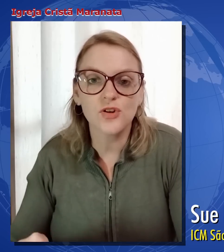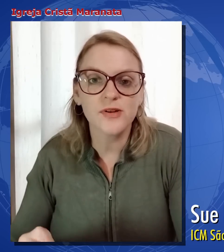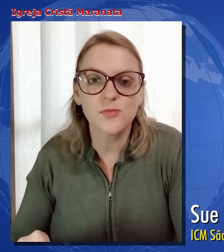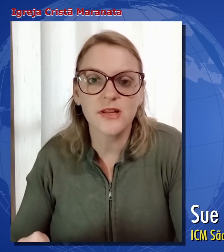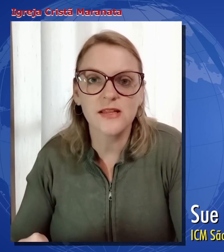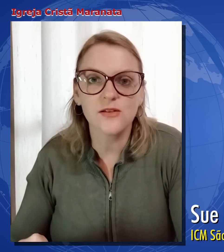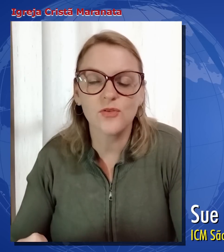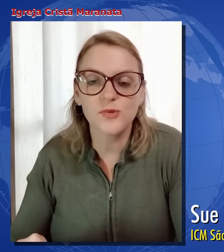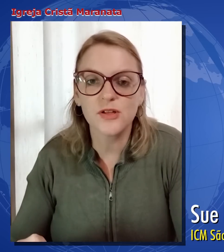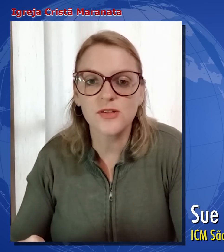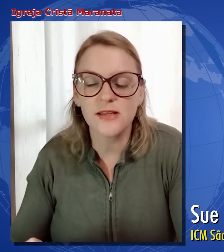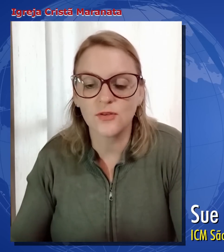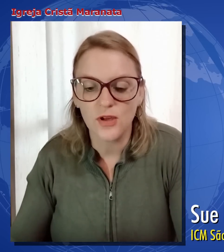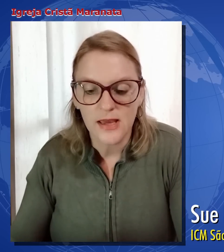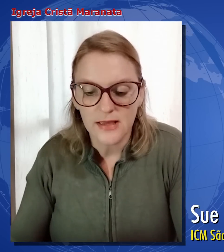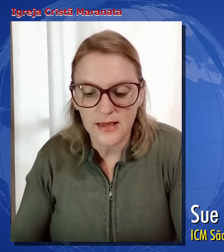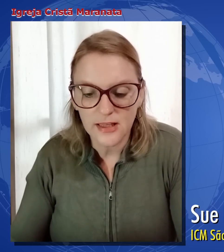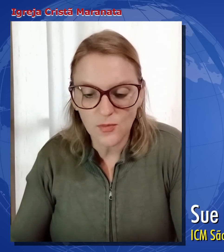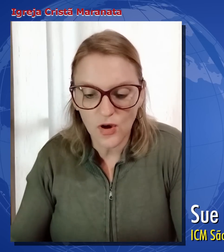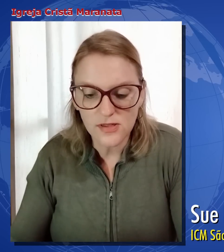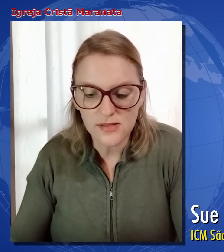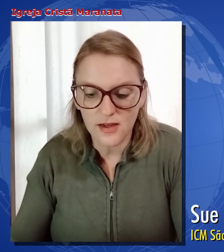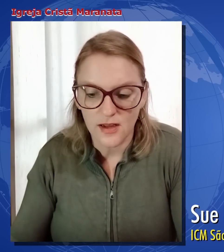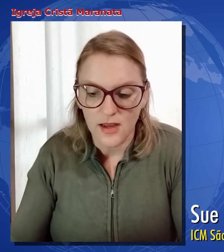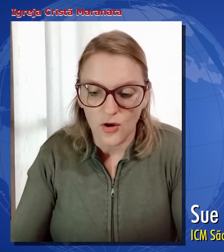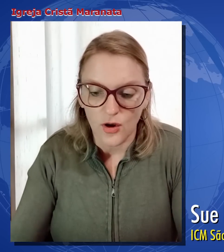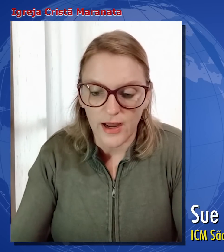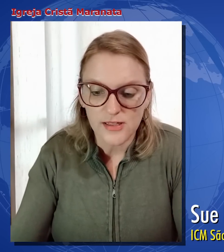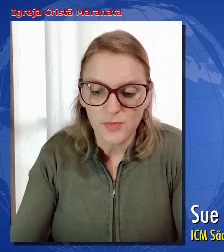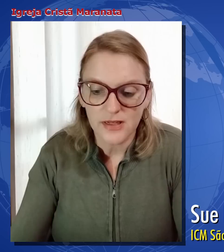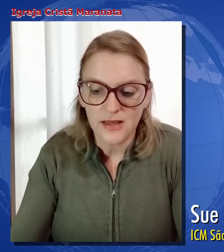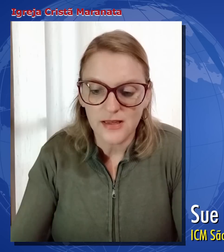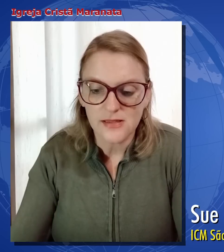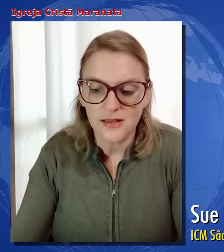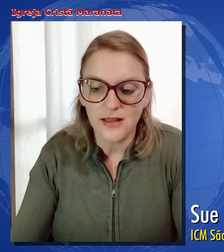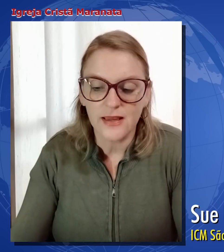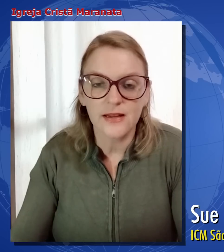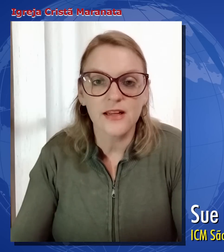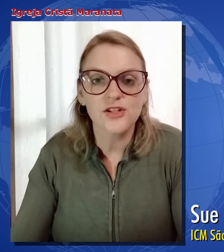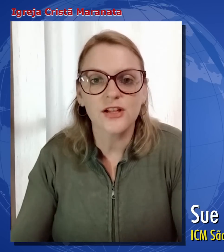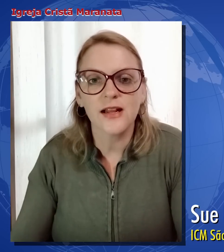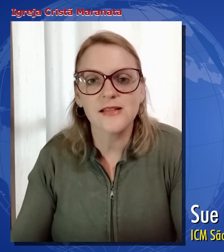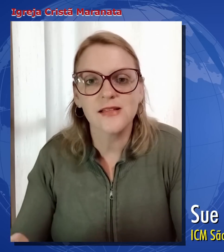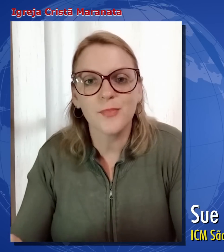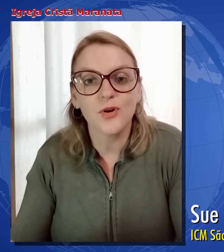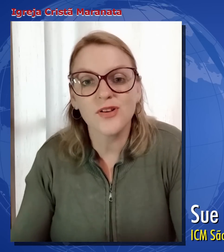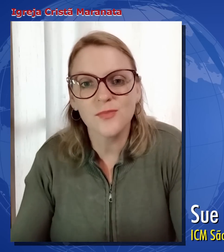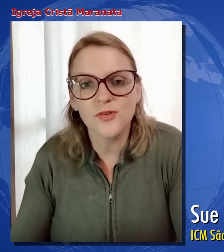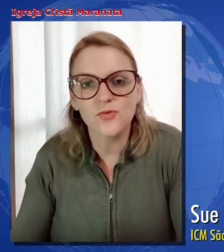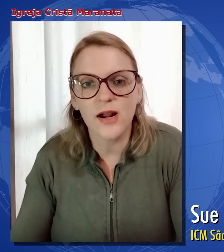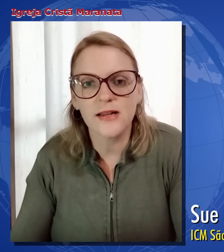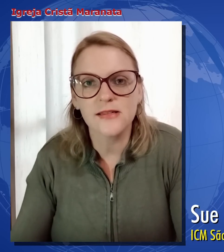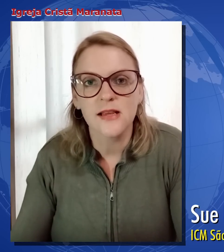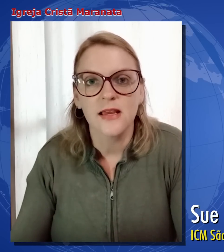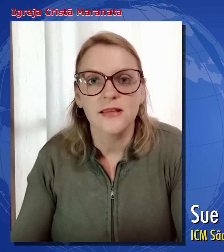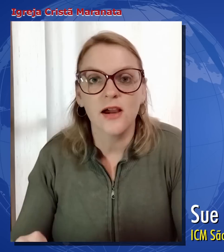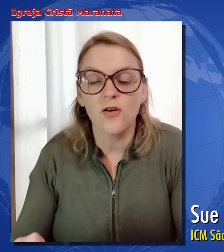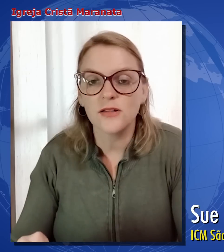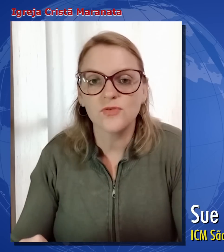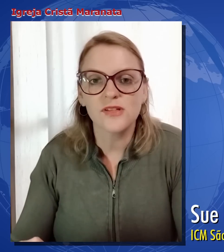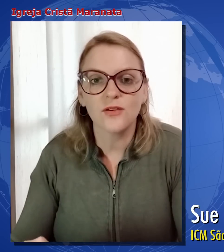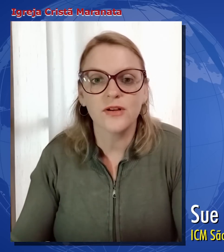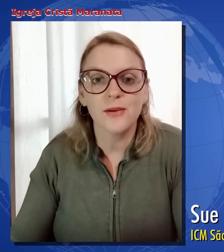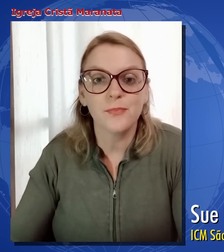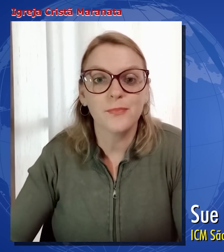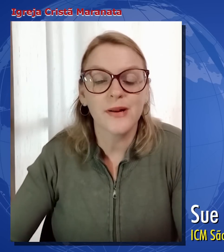eles não tinham uma experiência com o Espírito Santo. E aqui mostra a experiência da igreja, que ela está próxima aos guardas. E